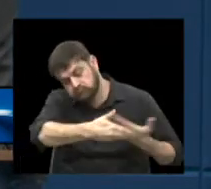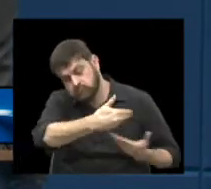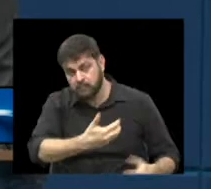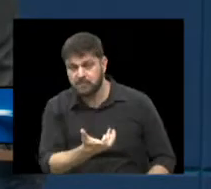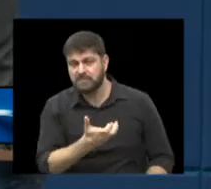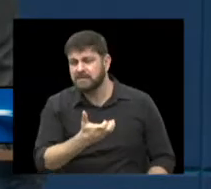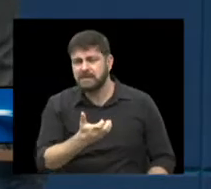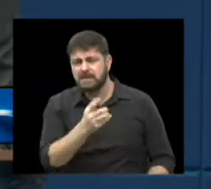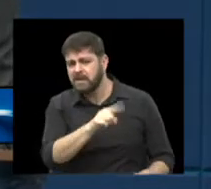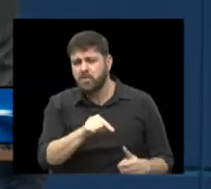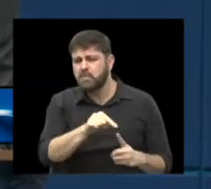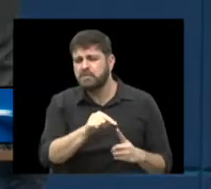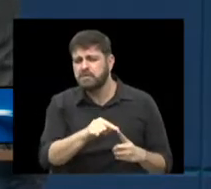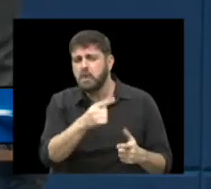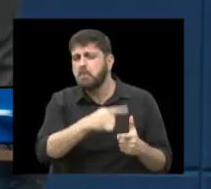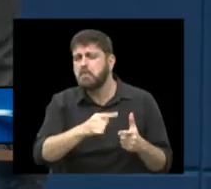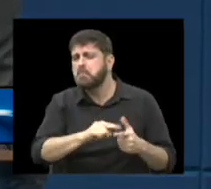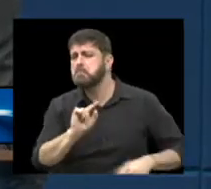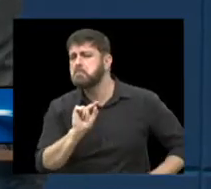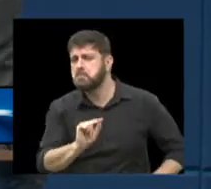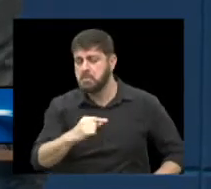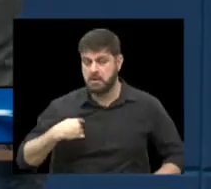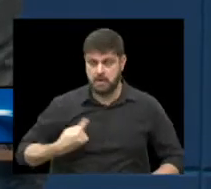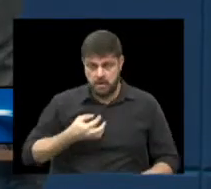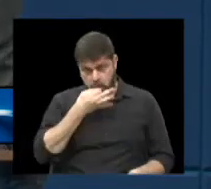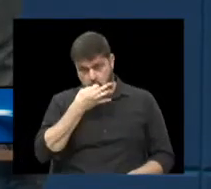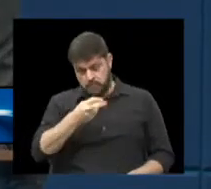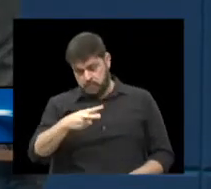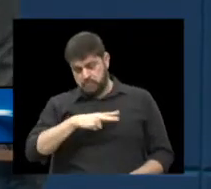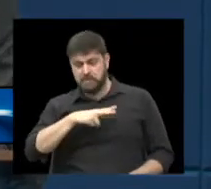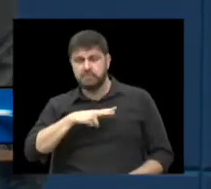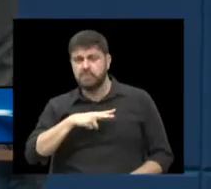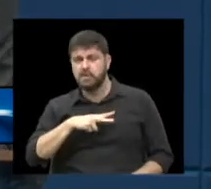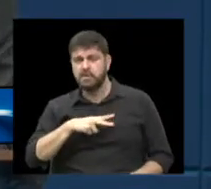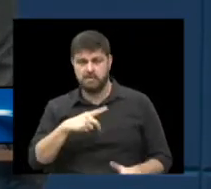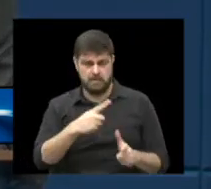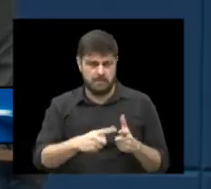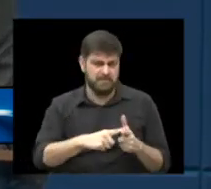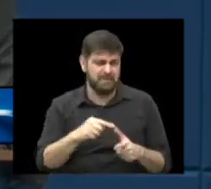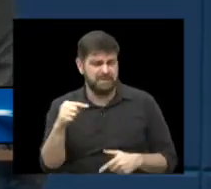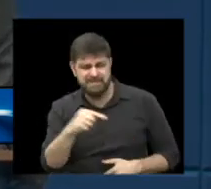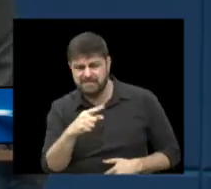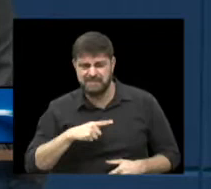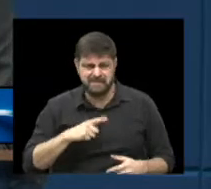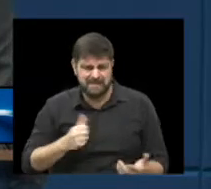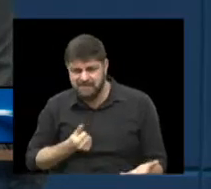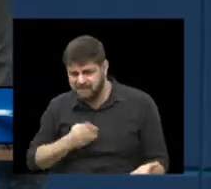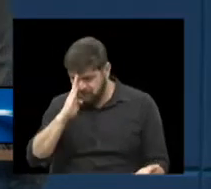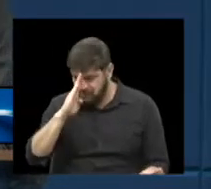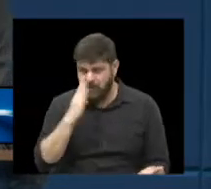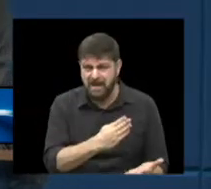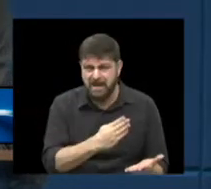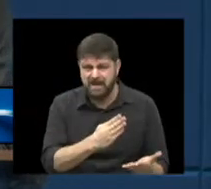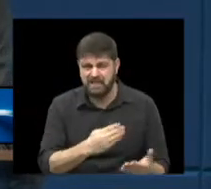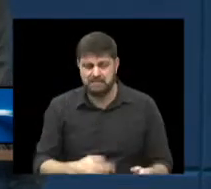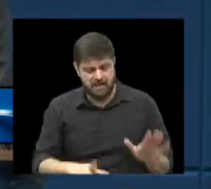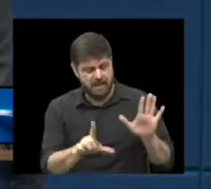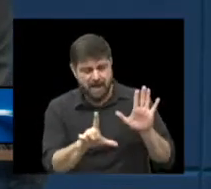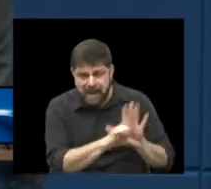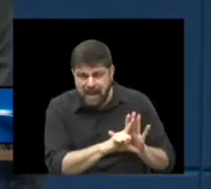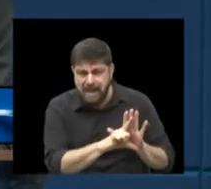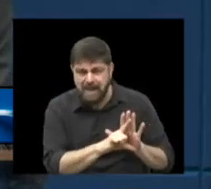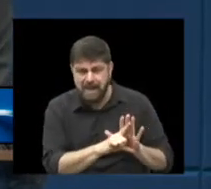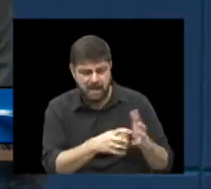realmente qual é o problema, porque na minha visão, vereador Tico Costa, o problema está concentrado aonde? No não cumprimento da